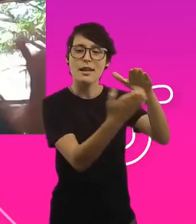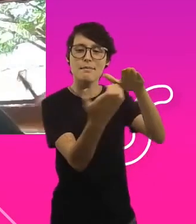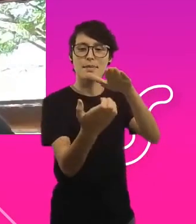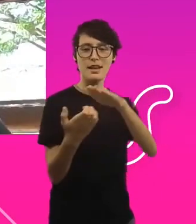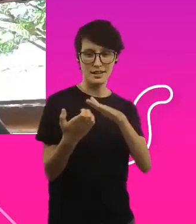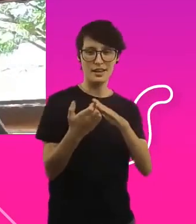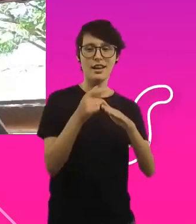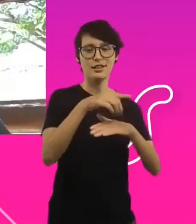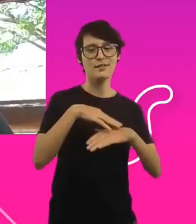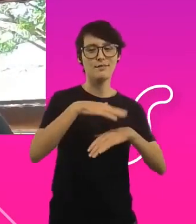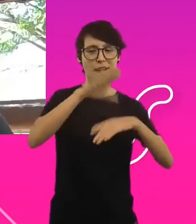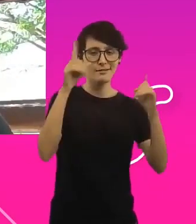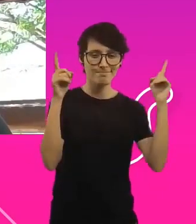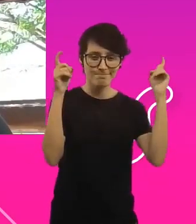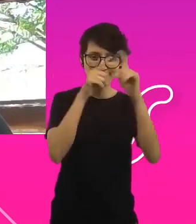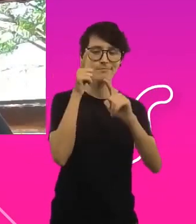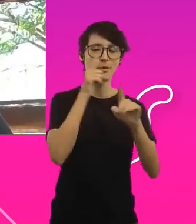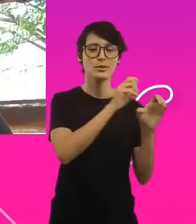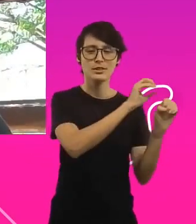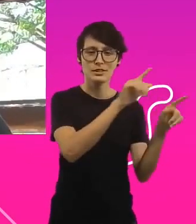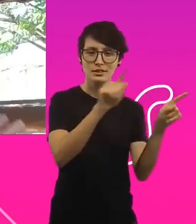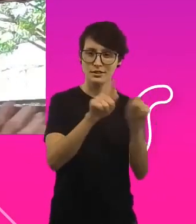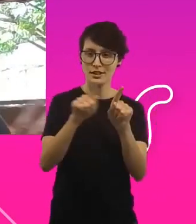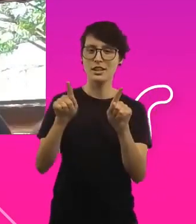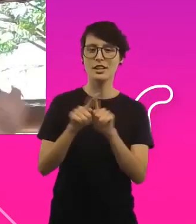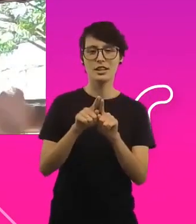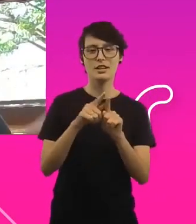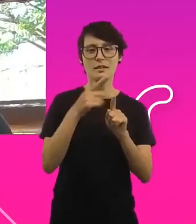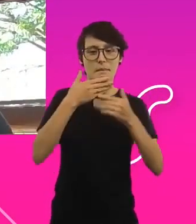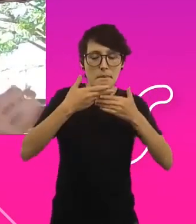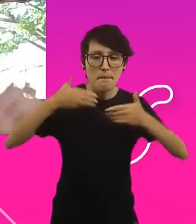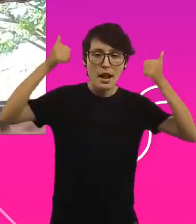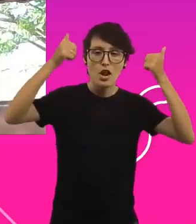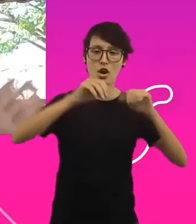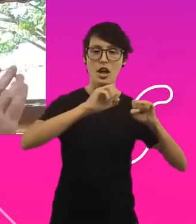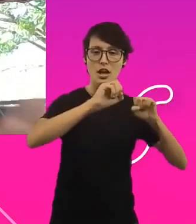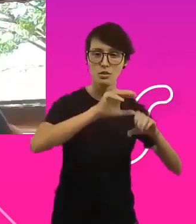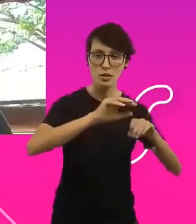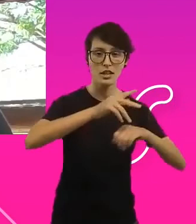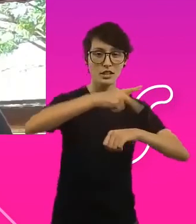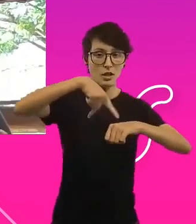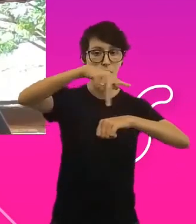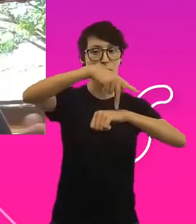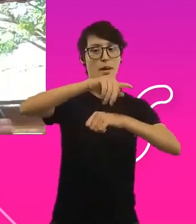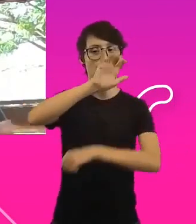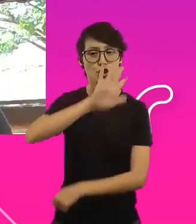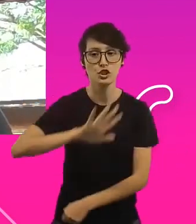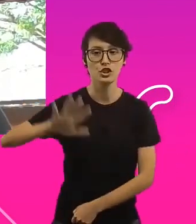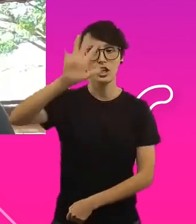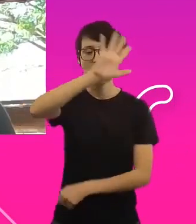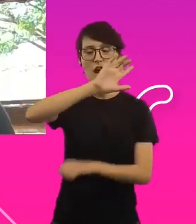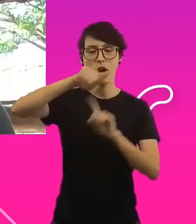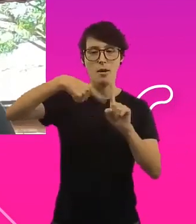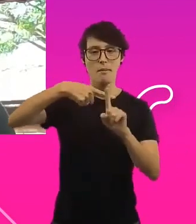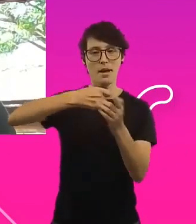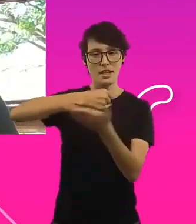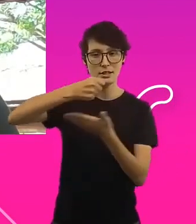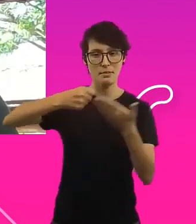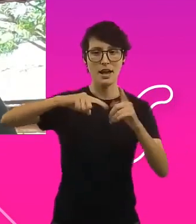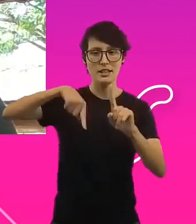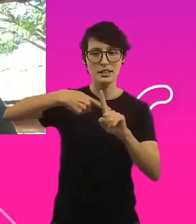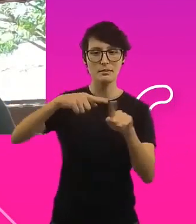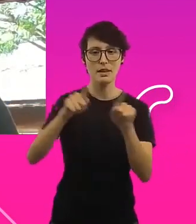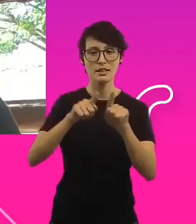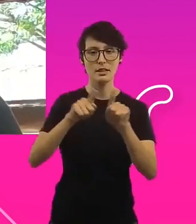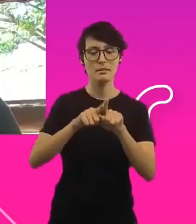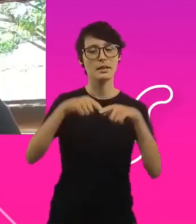prazo. Eu acho que a gente tem que falar de longo prazo, de melhorar a educação do país como um todo, desde a base, mas o que a gente tem que